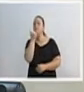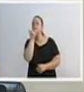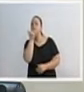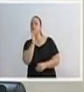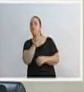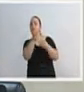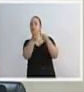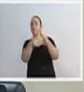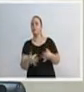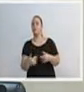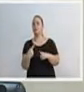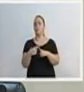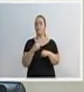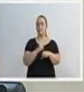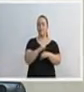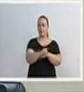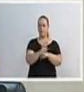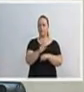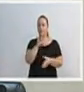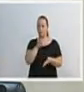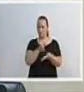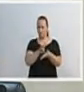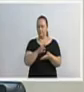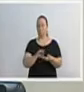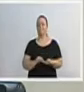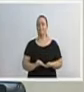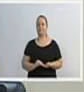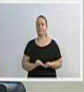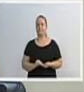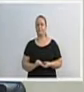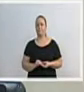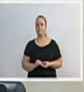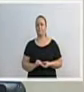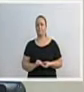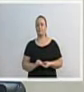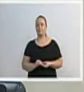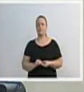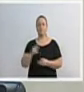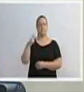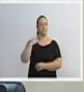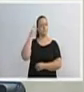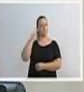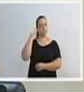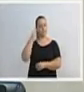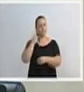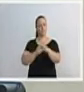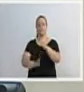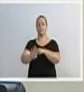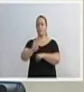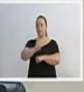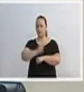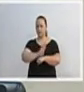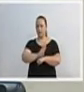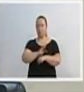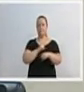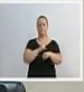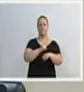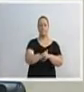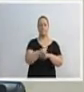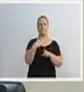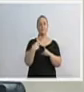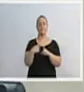dele. Proceda-se de acordo com a normativa legal. Vereador Zeca Bombeiro está ausente por